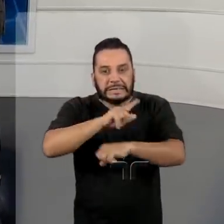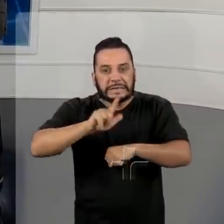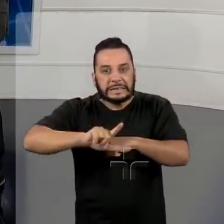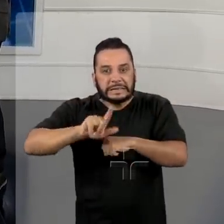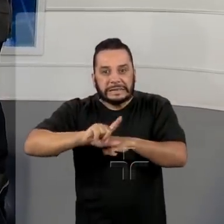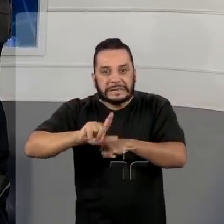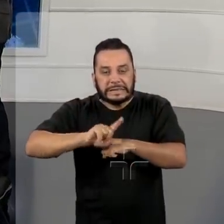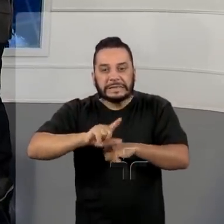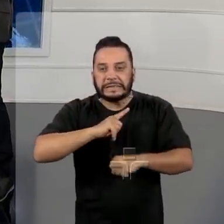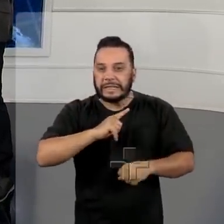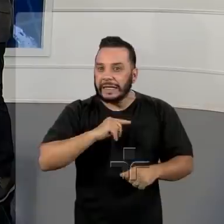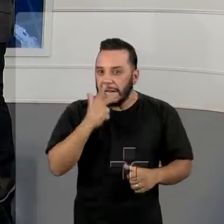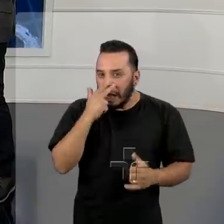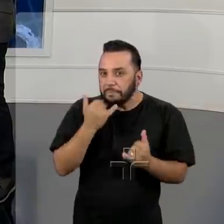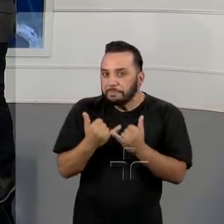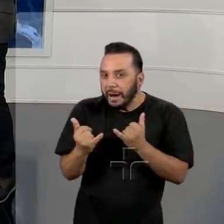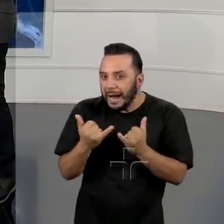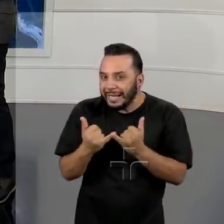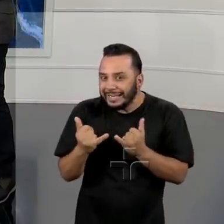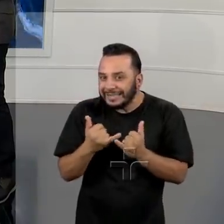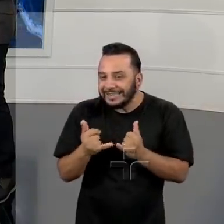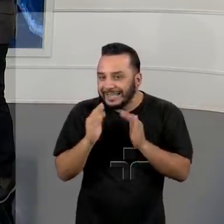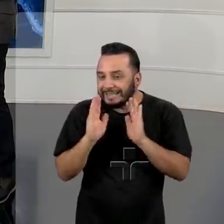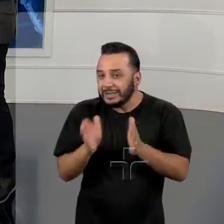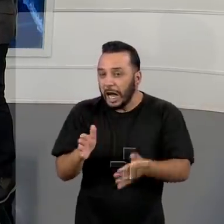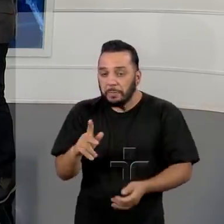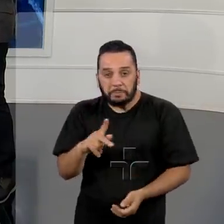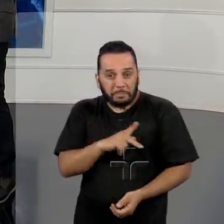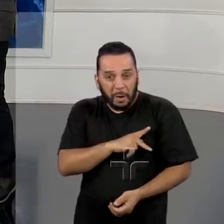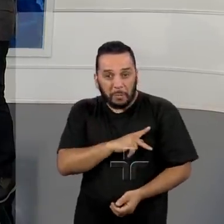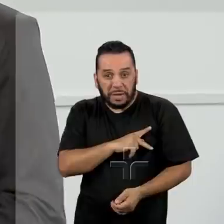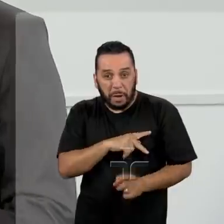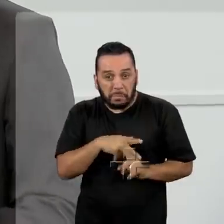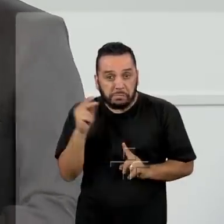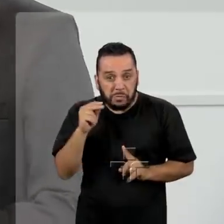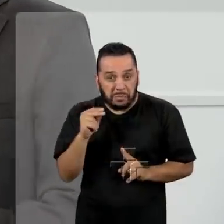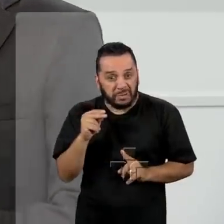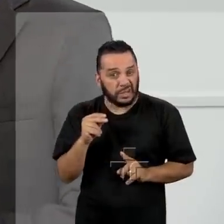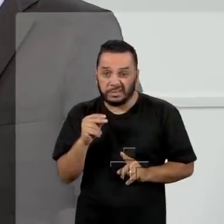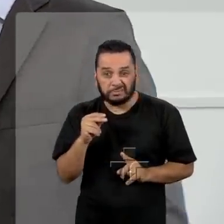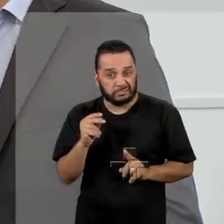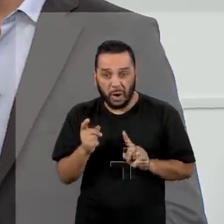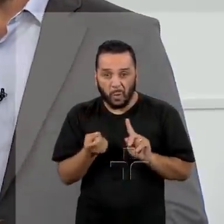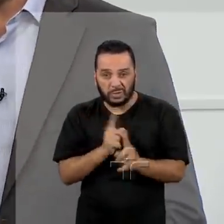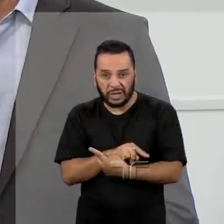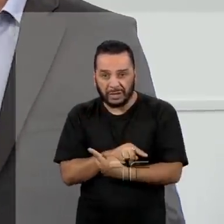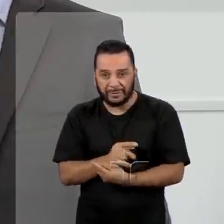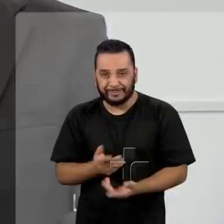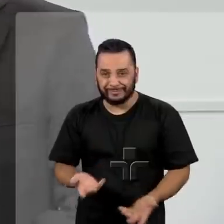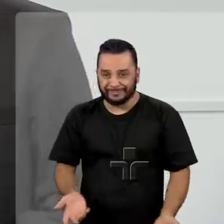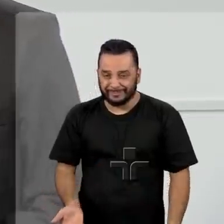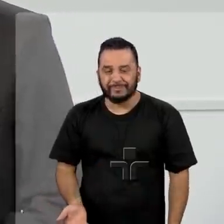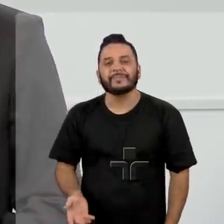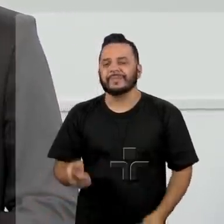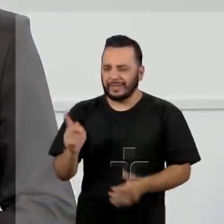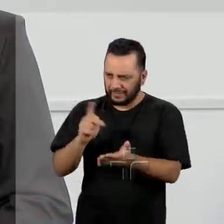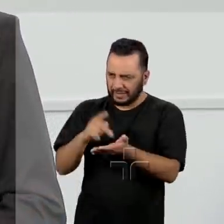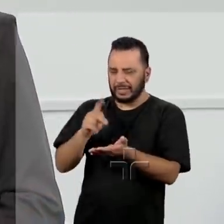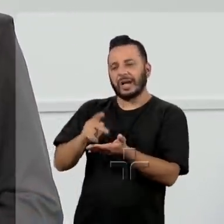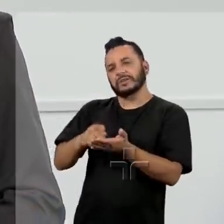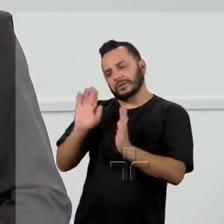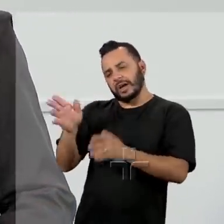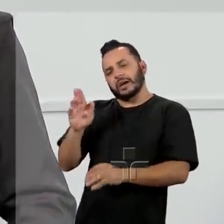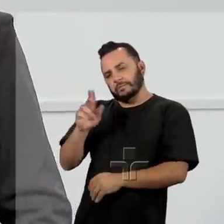né? Parecia que estava tudo encaminhado para o Palmeiras, não foi o que aconteceu. Então, desde o primeiro jogo, né? O time brasileiro acabou perdendo a